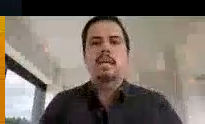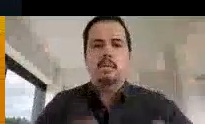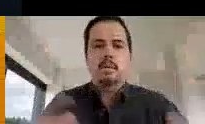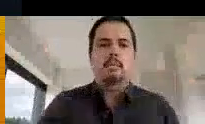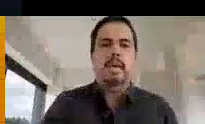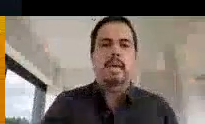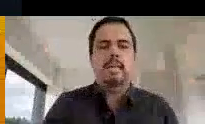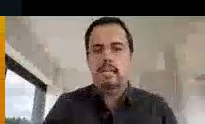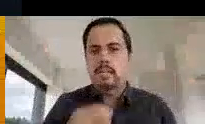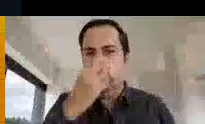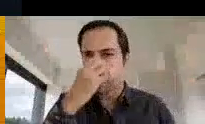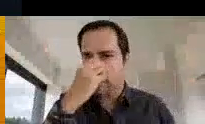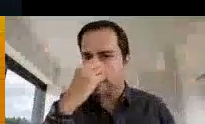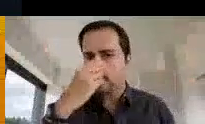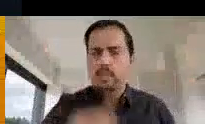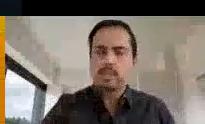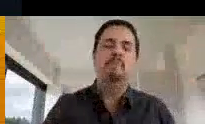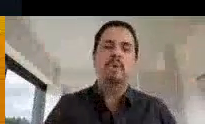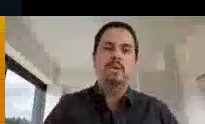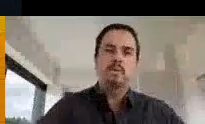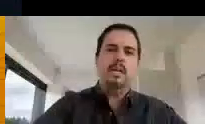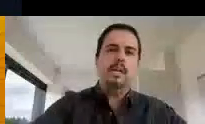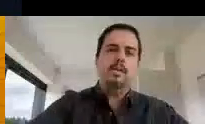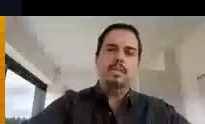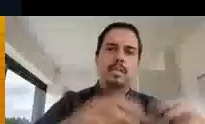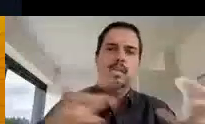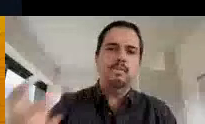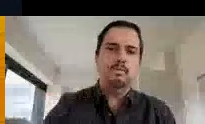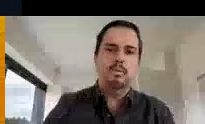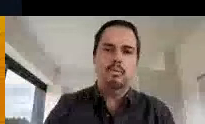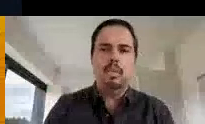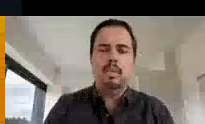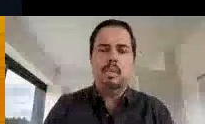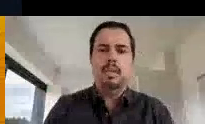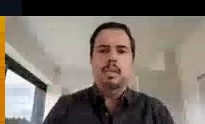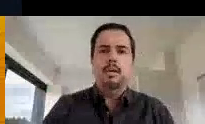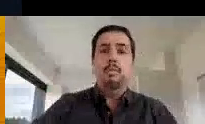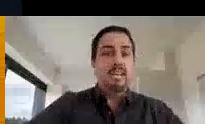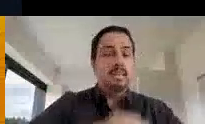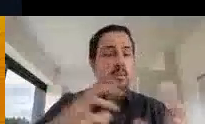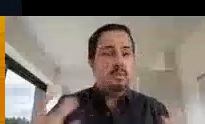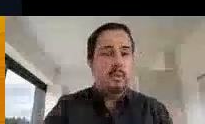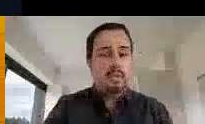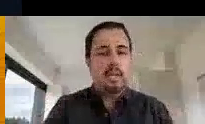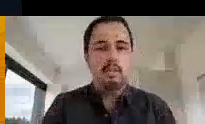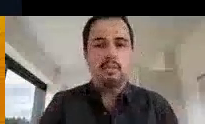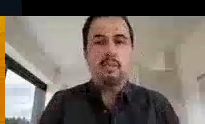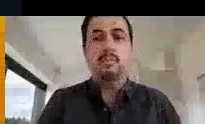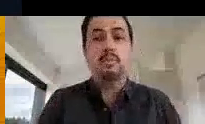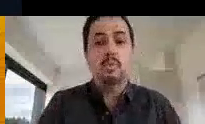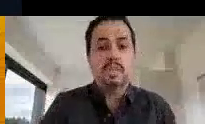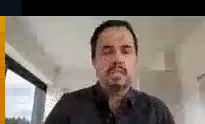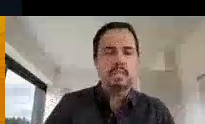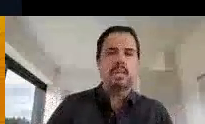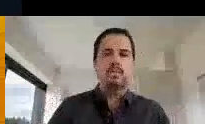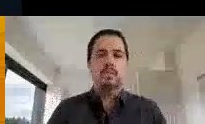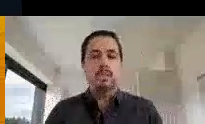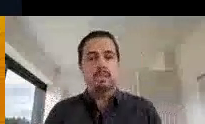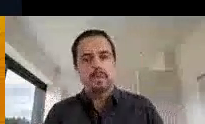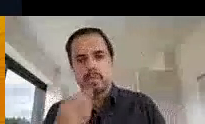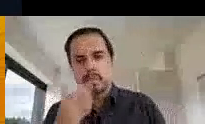bacana, uma pegada, e no online você também pode trabalhar uma identidade visual foda, uma navegação foda, aí vem o